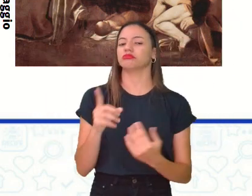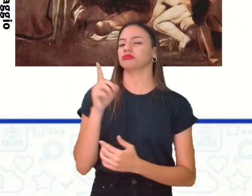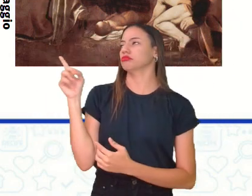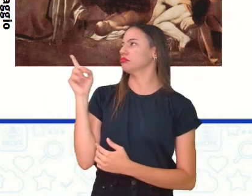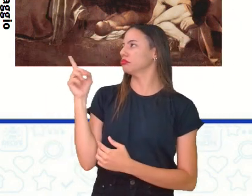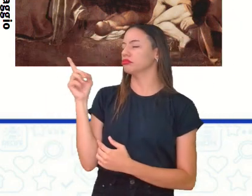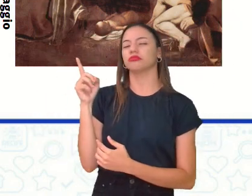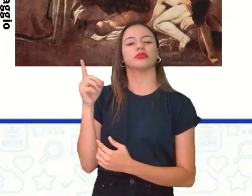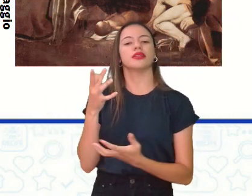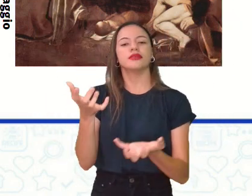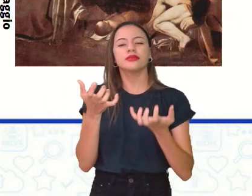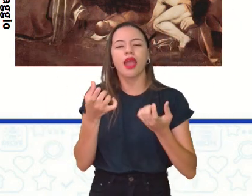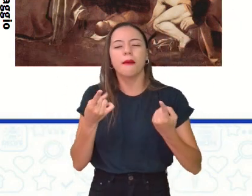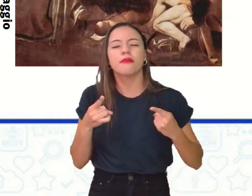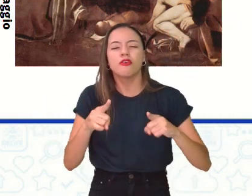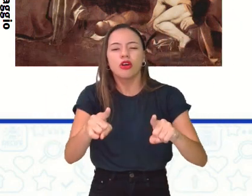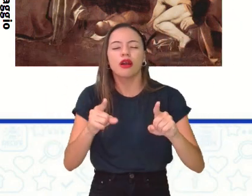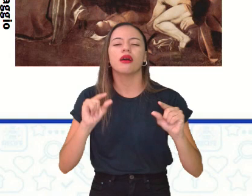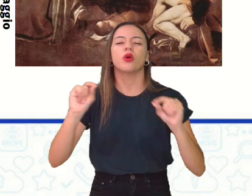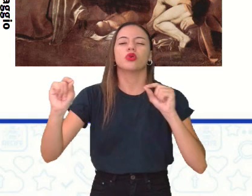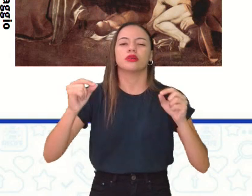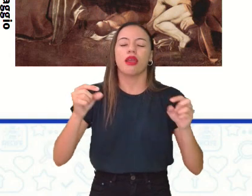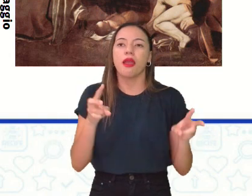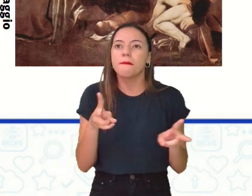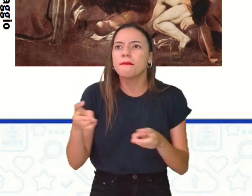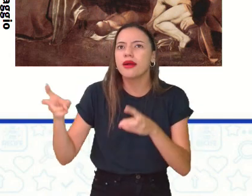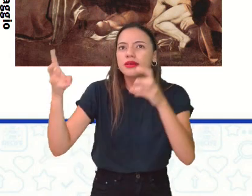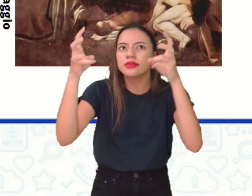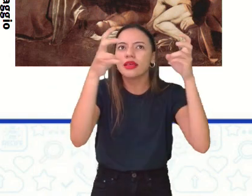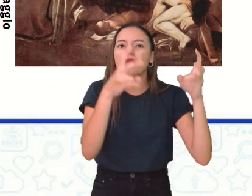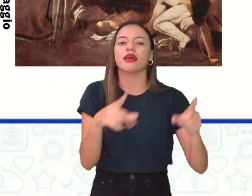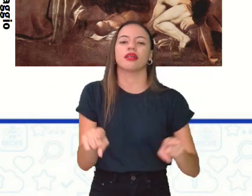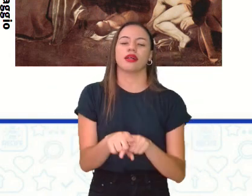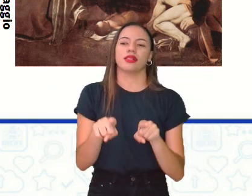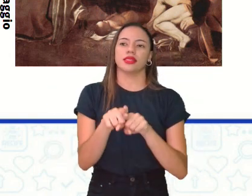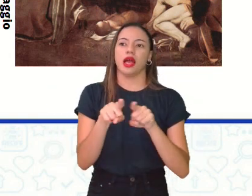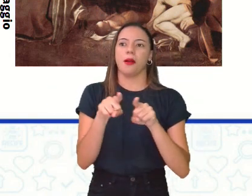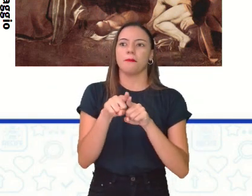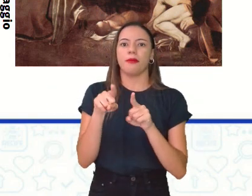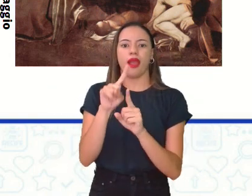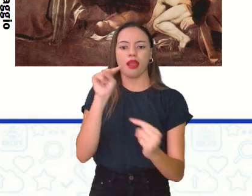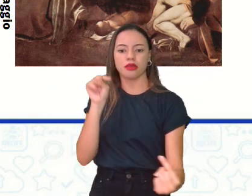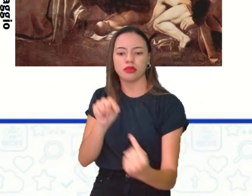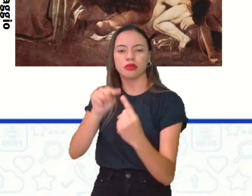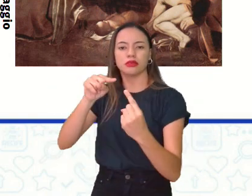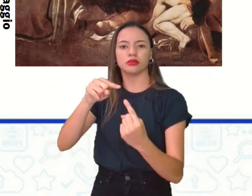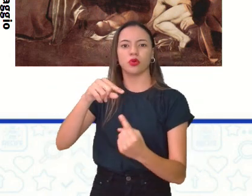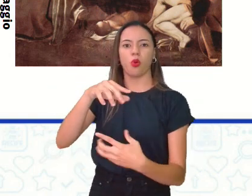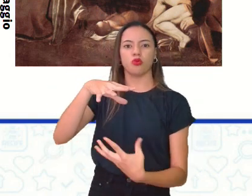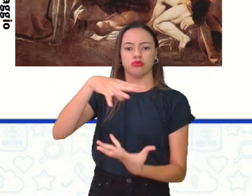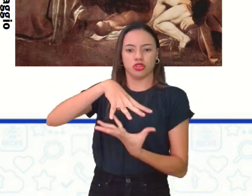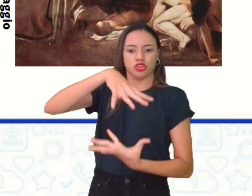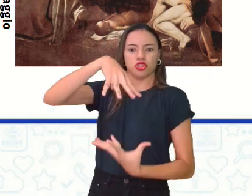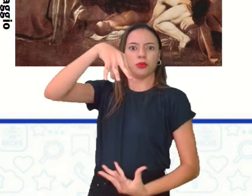essa percepção da gente. Ele vai tentar trazer aí também uma certa espiritualidade para a cena. E a outra imagem